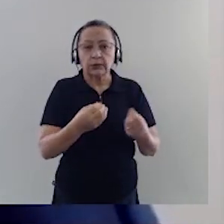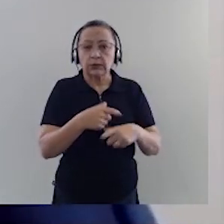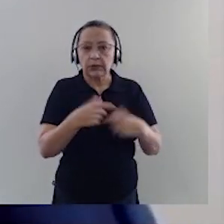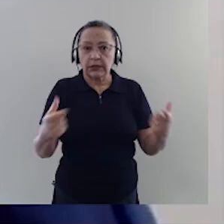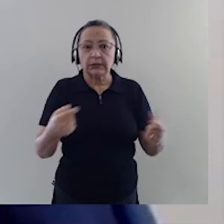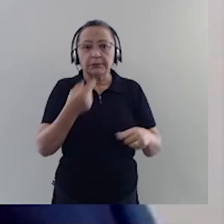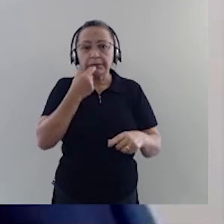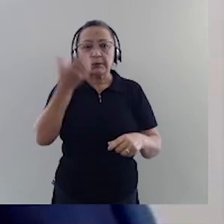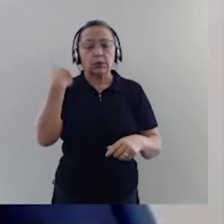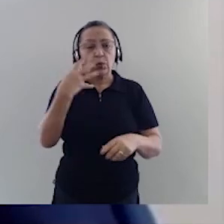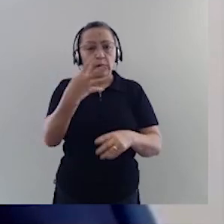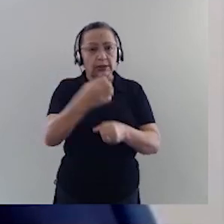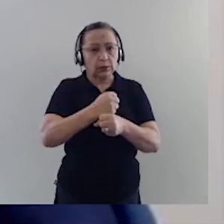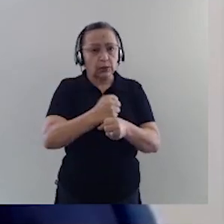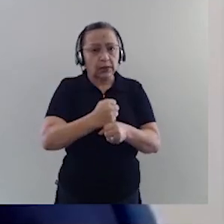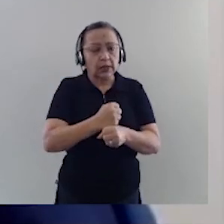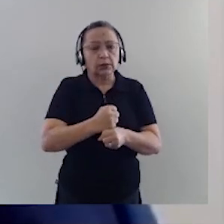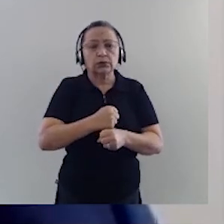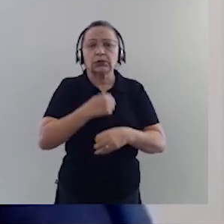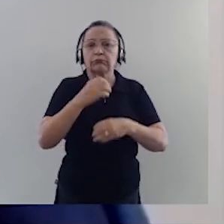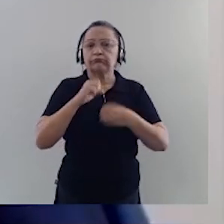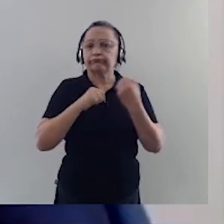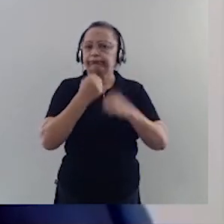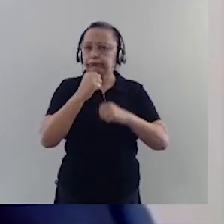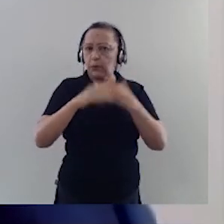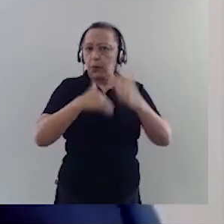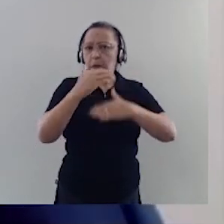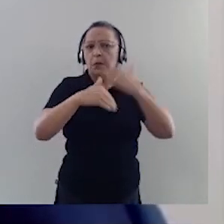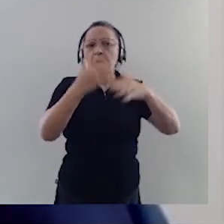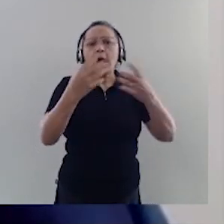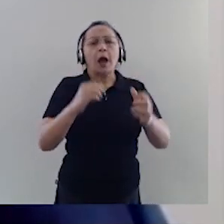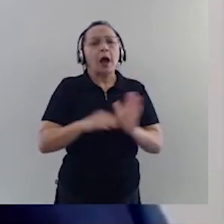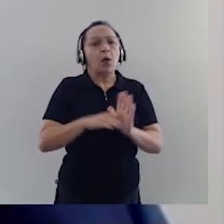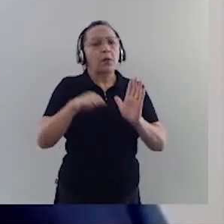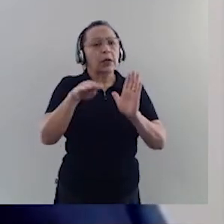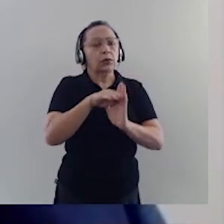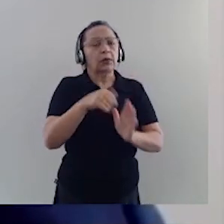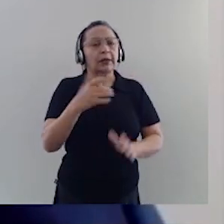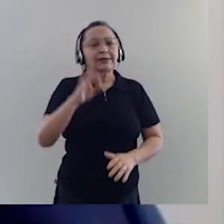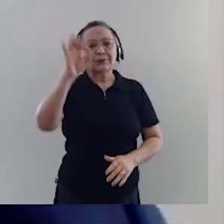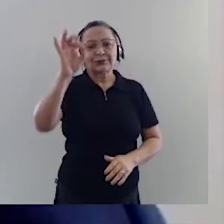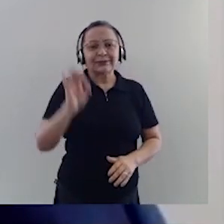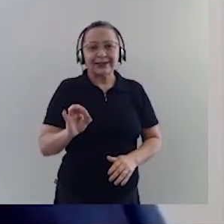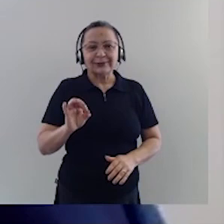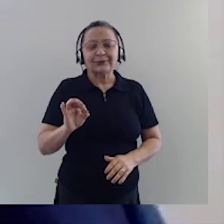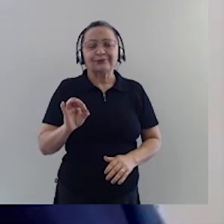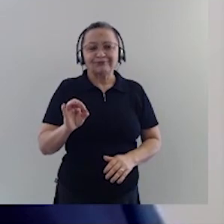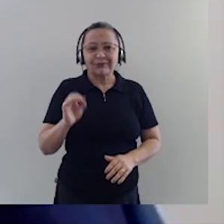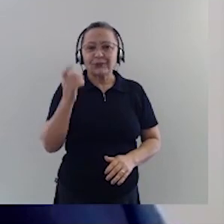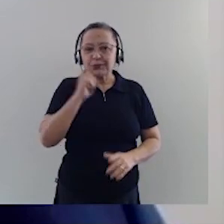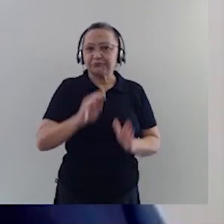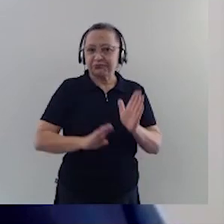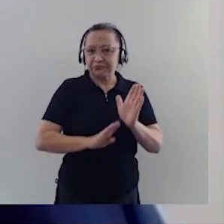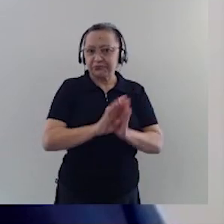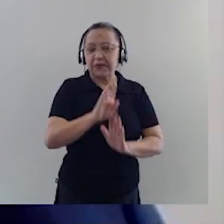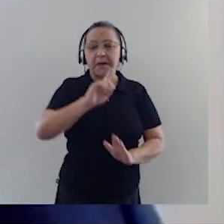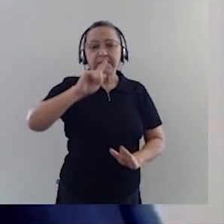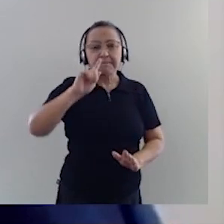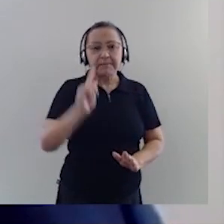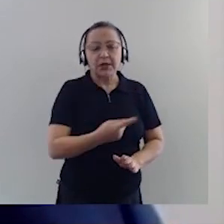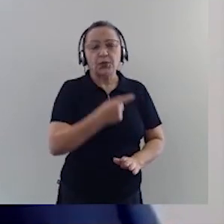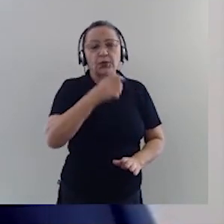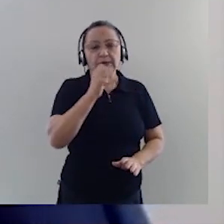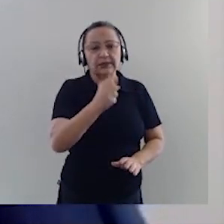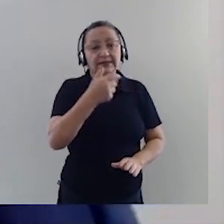últimos 4 anos, a produtividade aumentou 10%, alcançando uma média de 1.877